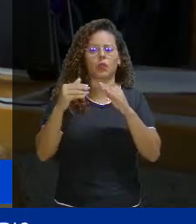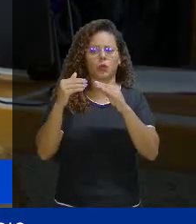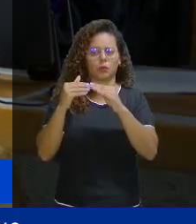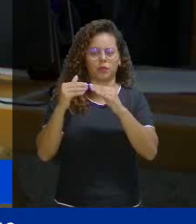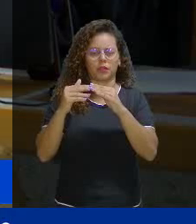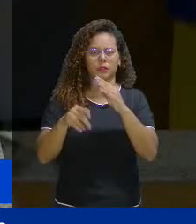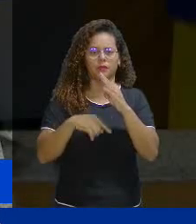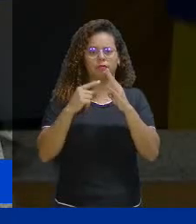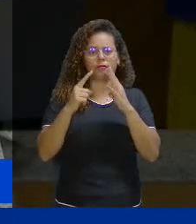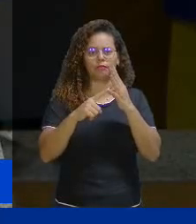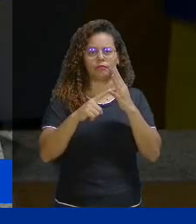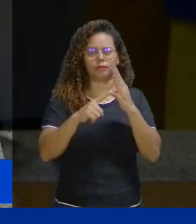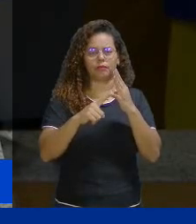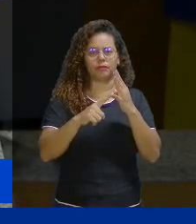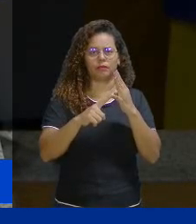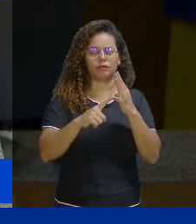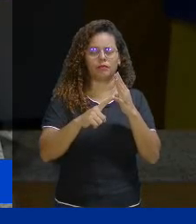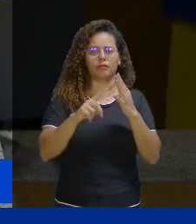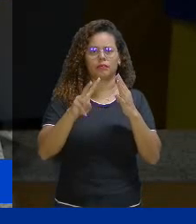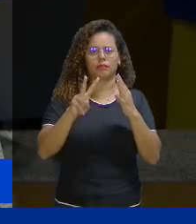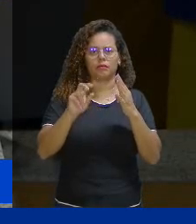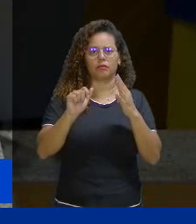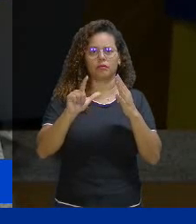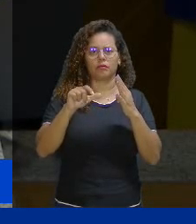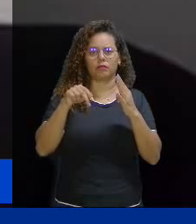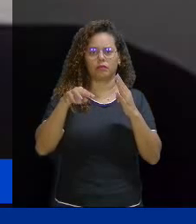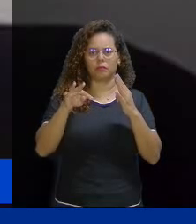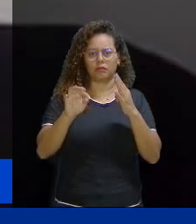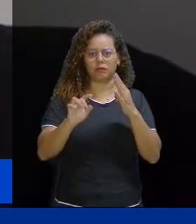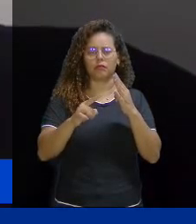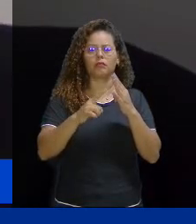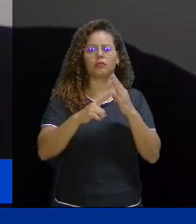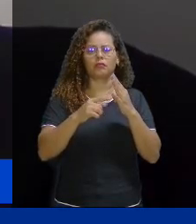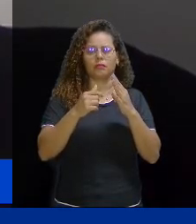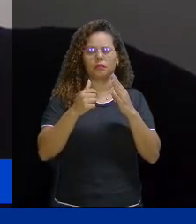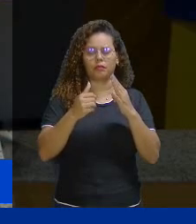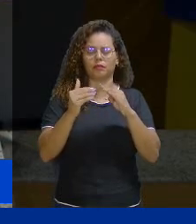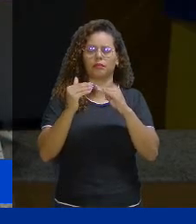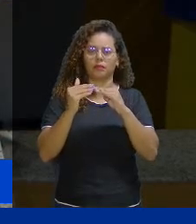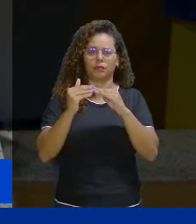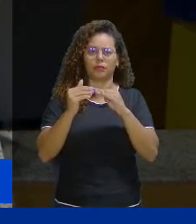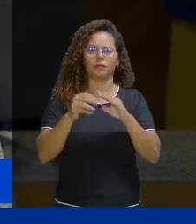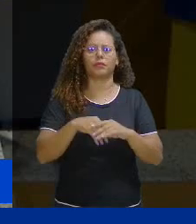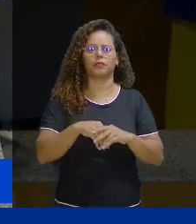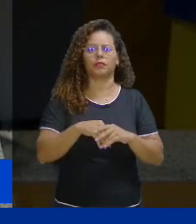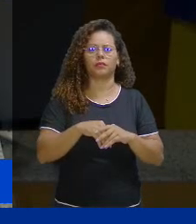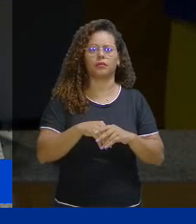estou acompanhando, excelência. Juiz Rivaldo Valente? Da mesma forma, senhor presidente, acompanho.